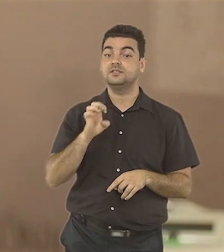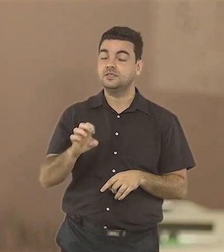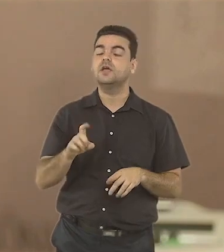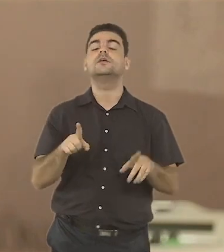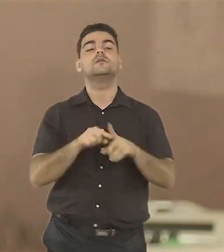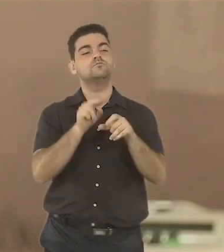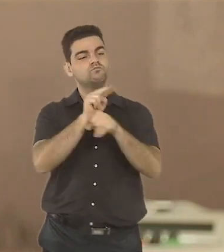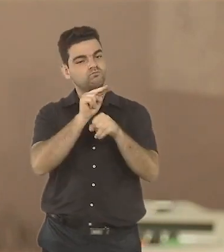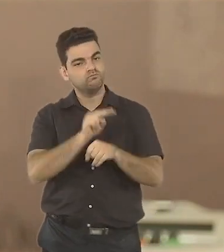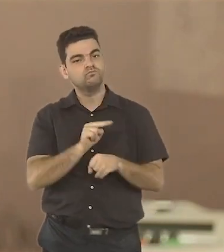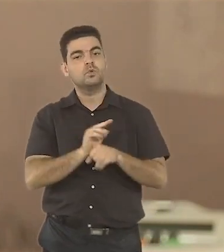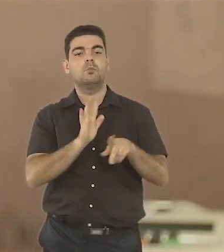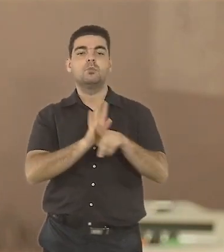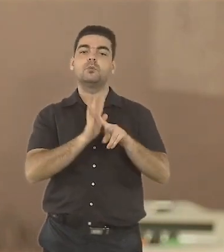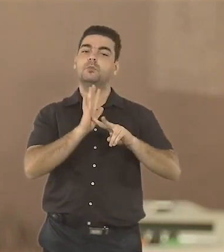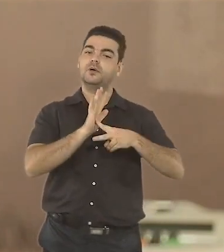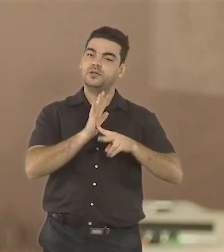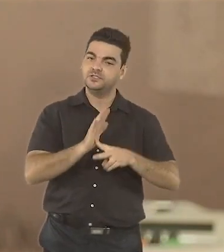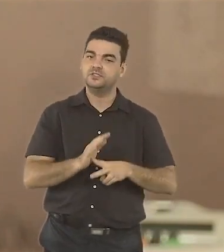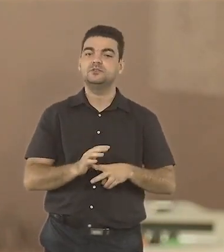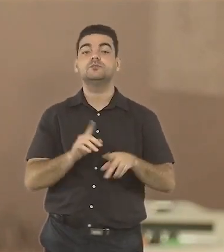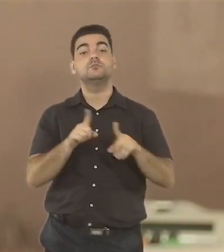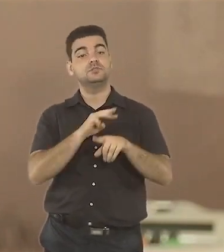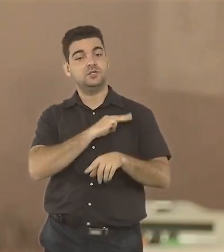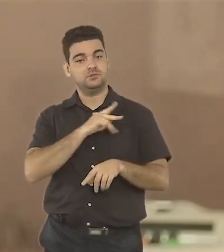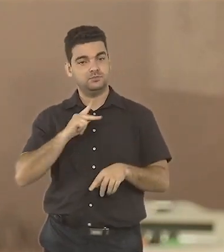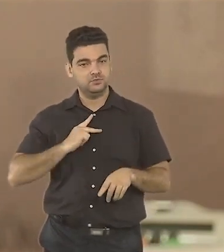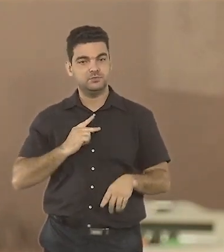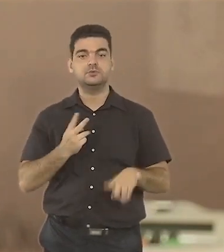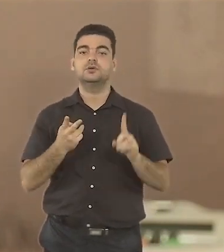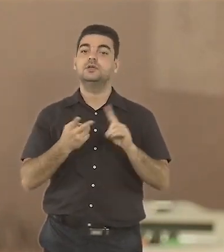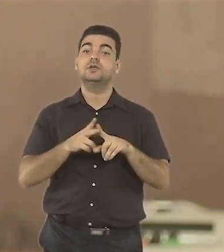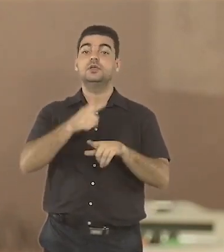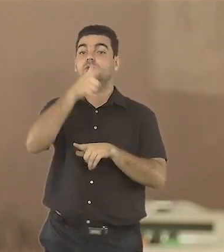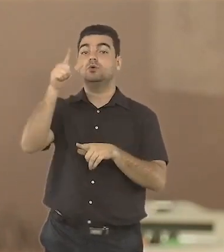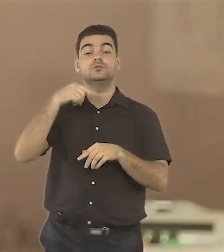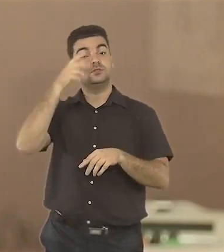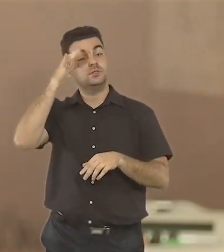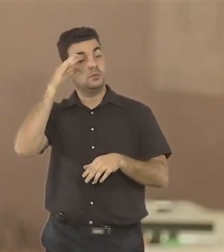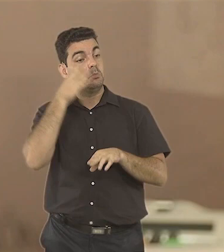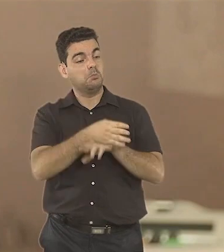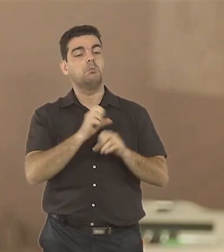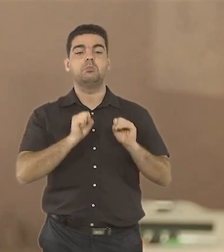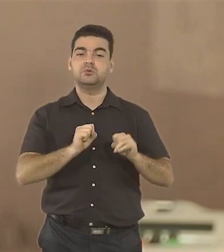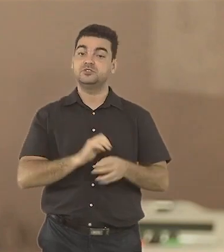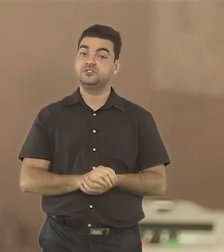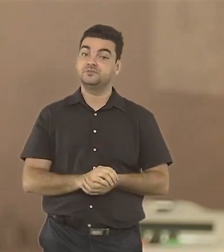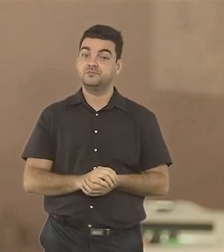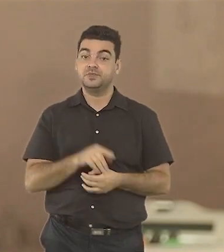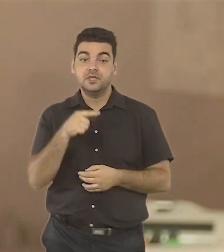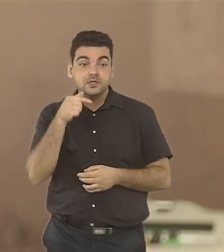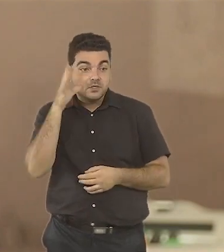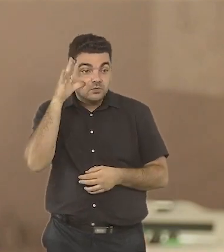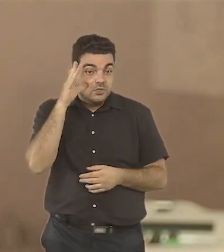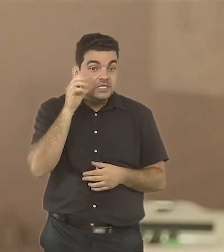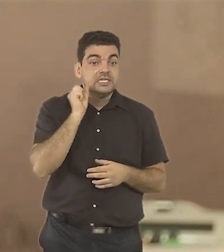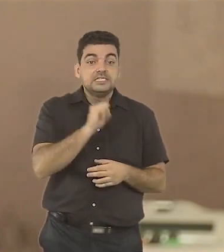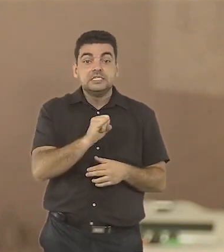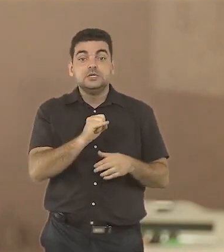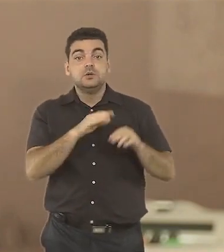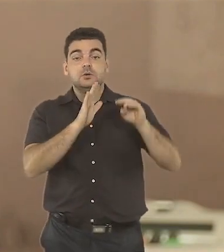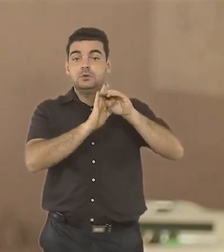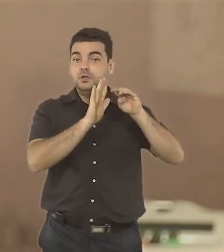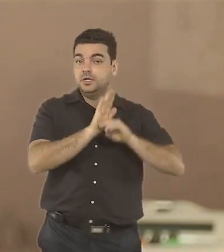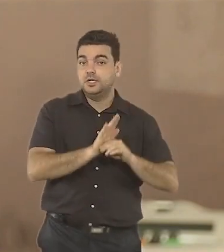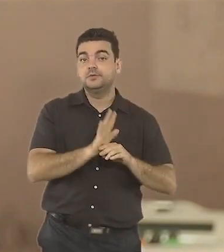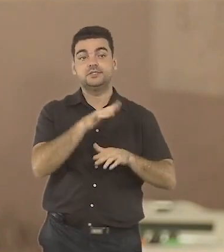a fiscalização dos partidos, Ministério Público e outros interessados, que verificam se os